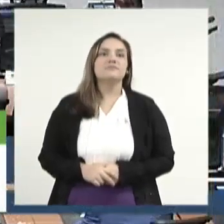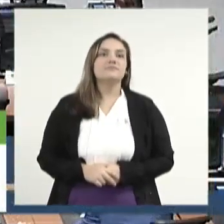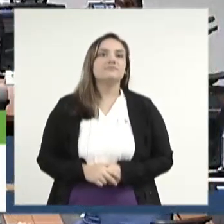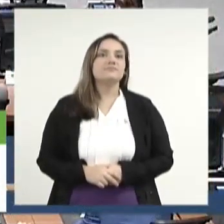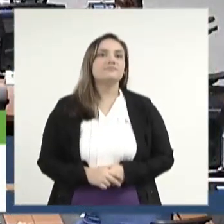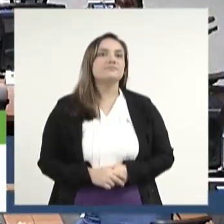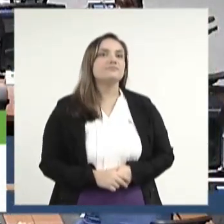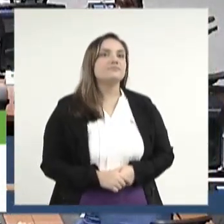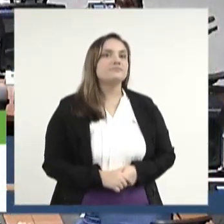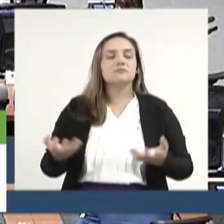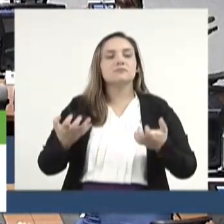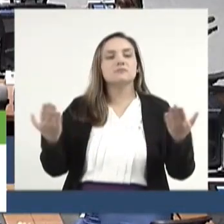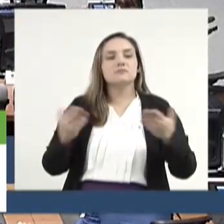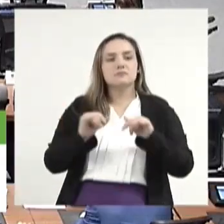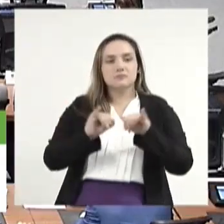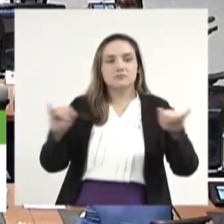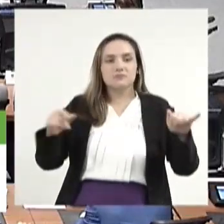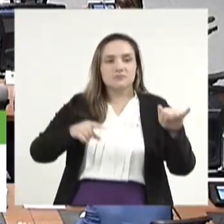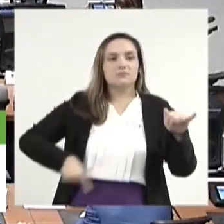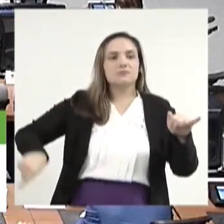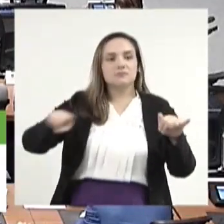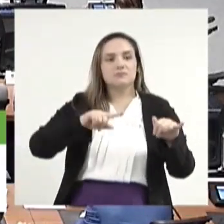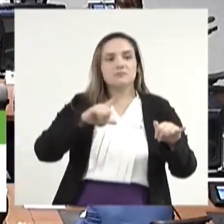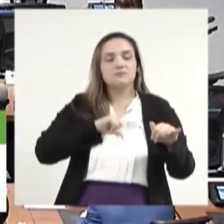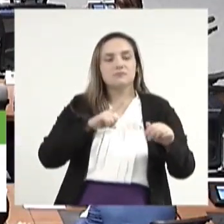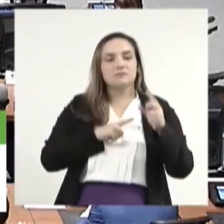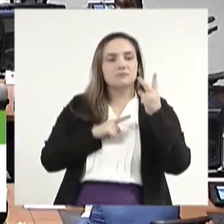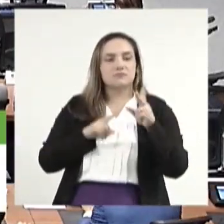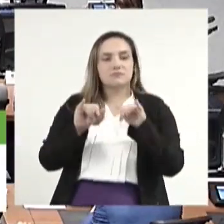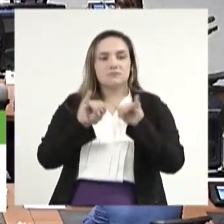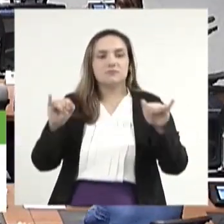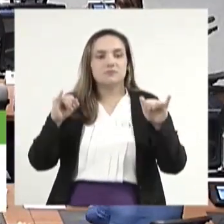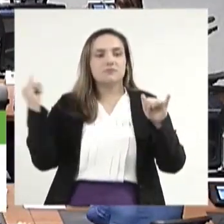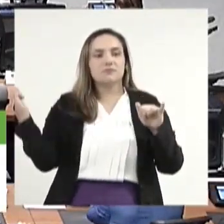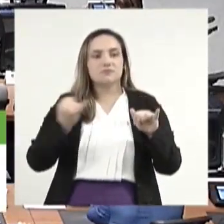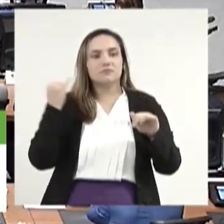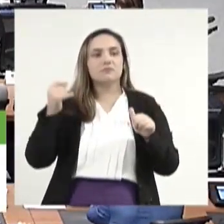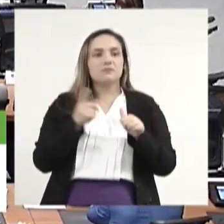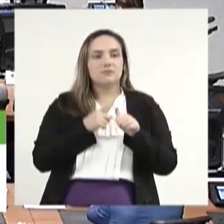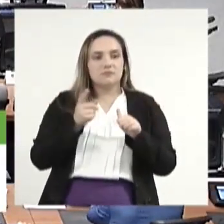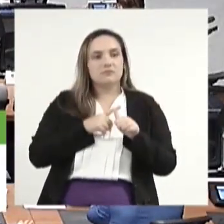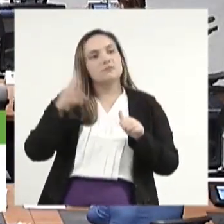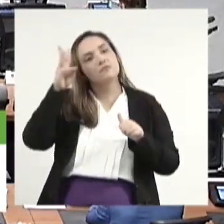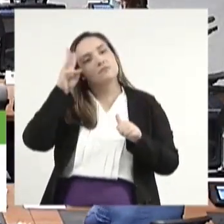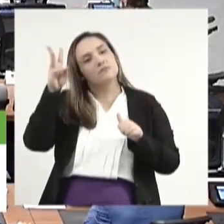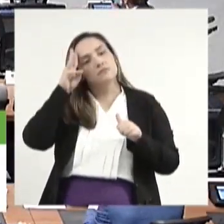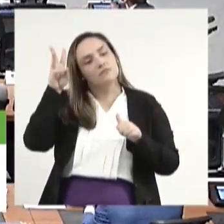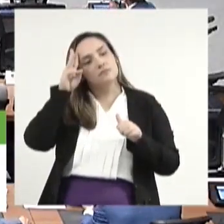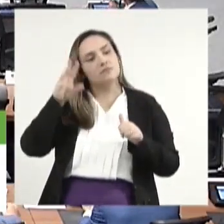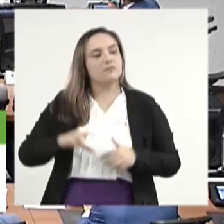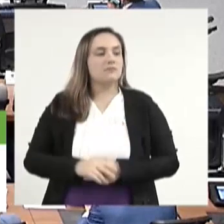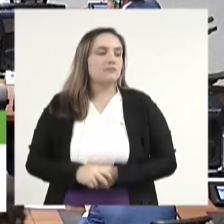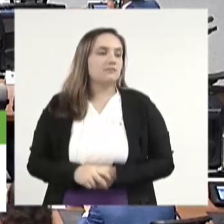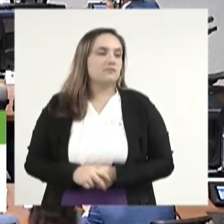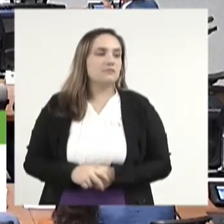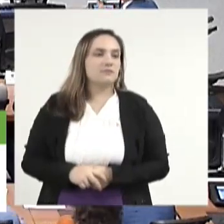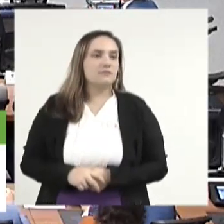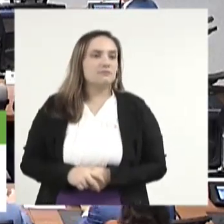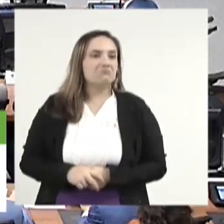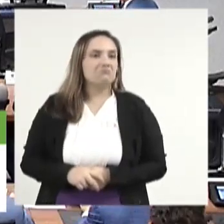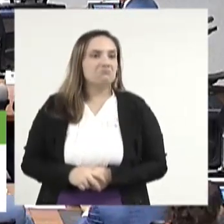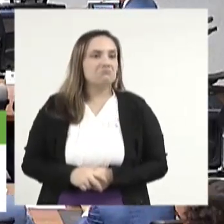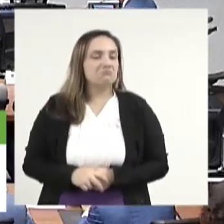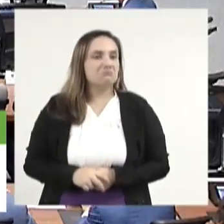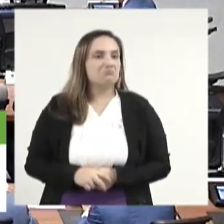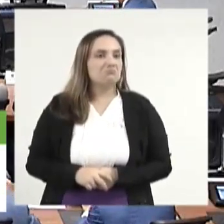Nós gostaríamos de comunicar aos senhores deputados 2 avisos importantes. Um, na próxima terça-feira,